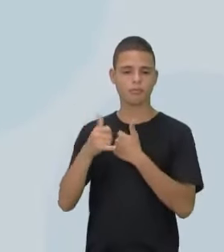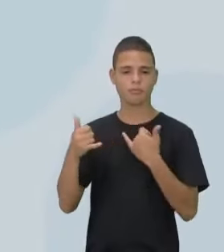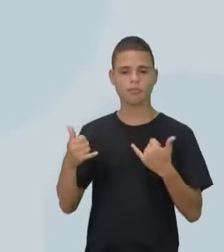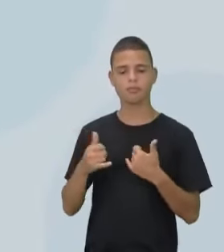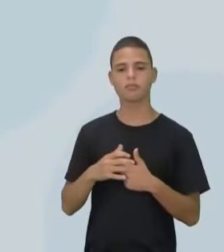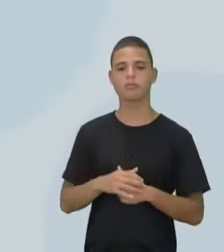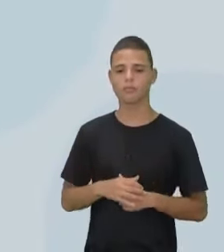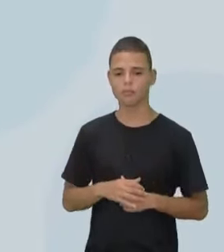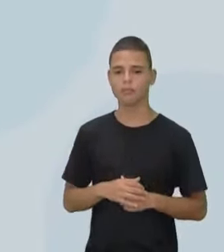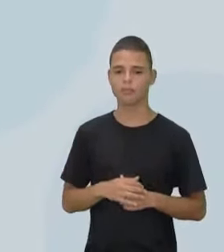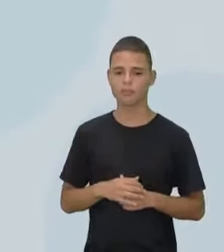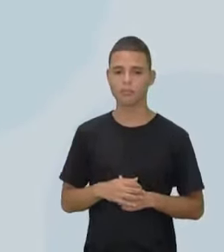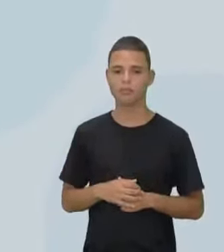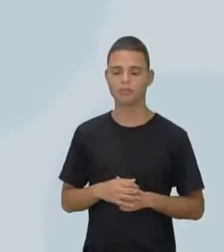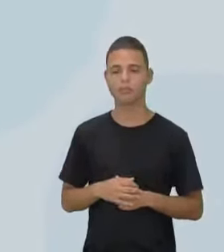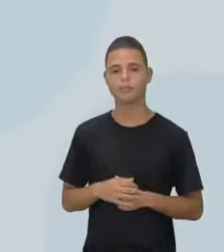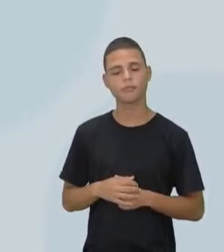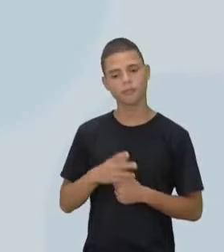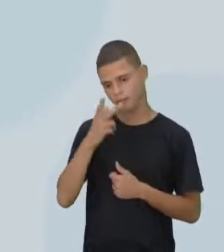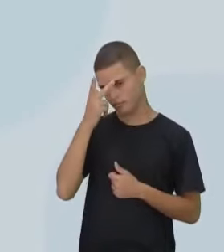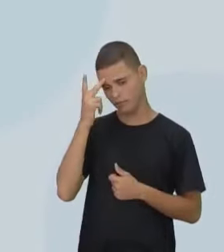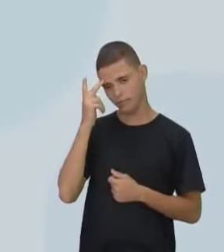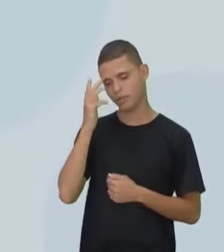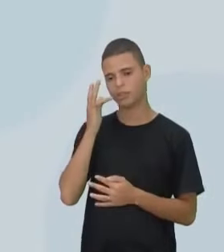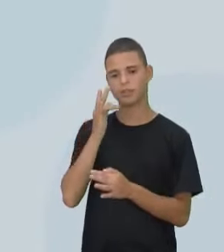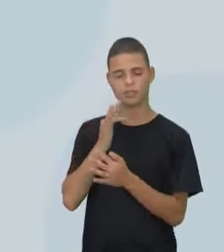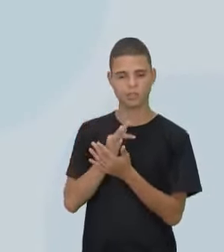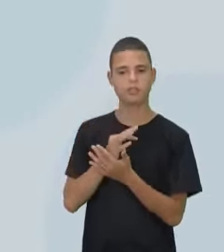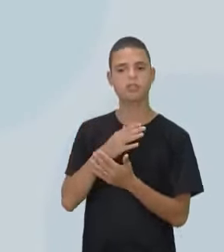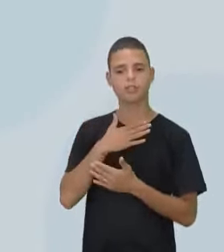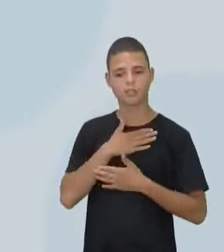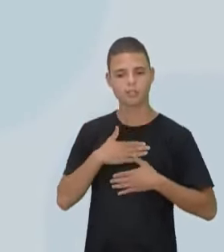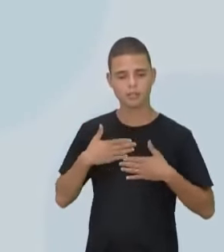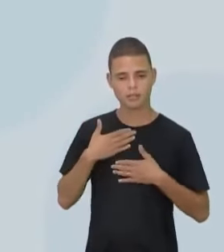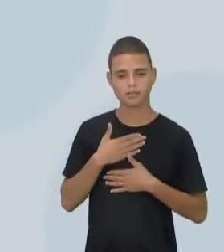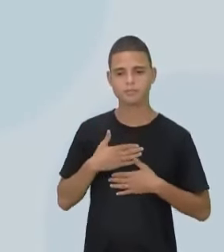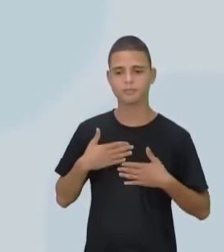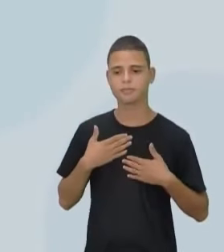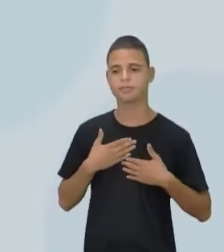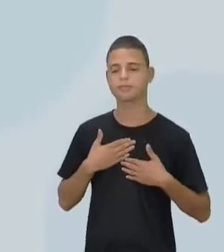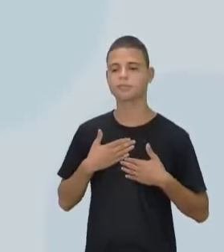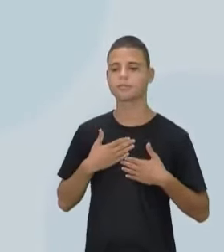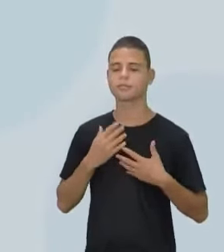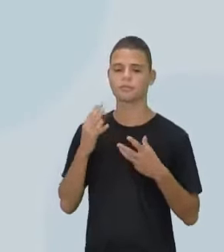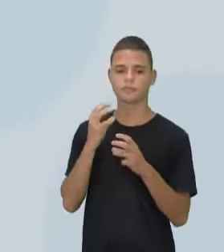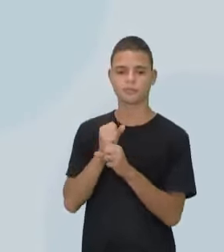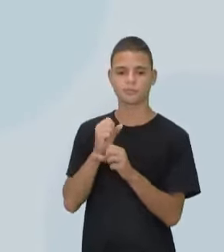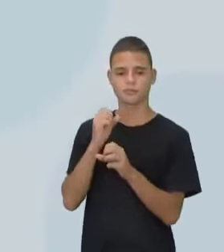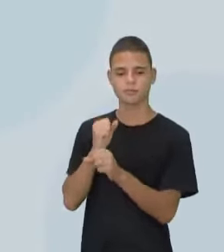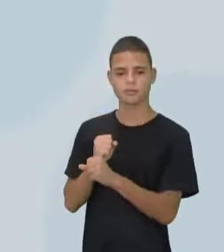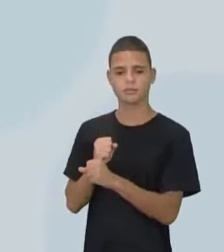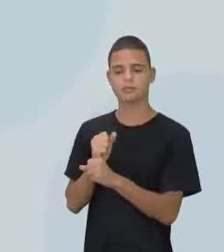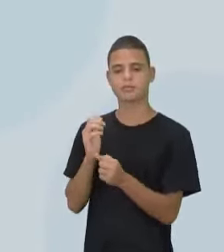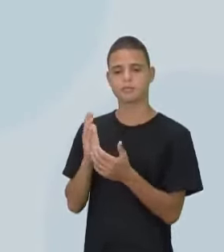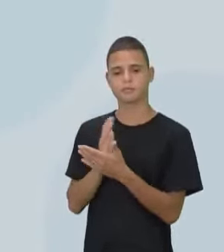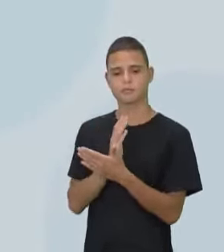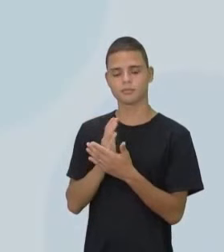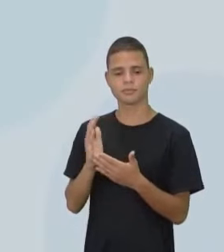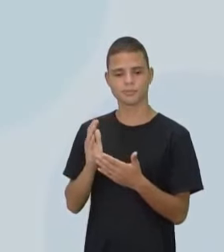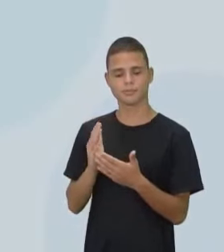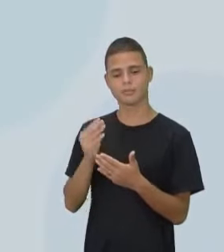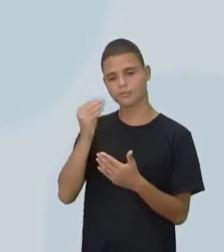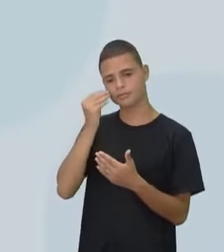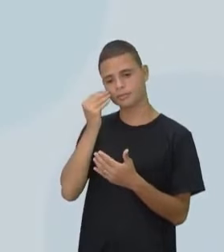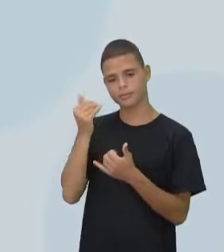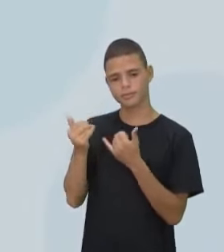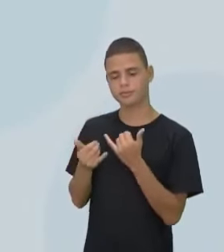adora fazer cálculo de energia cinética, pega velocidade, massa. Pessoal, é usar casos práticos para brincar